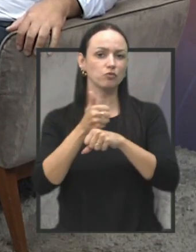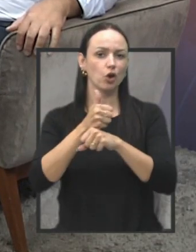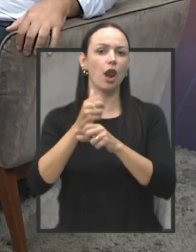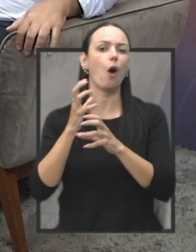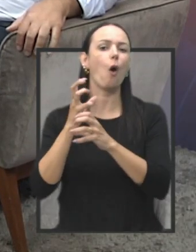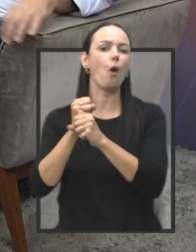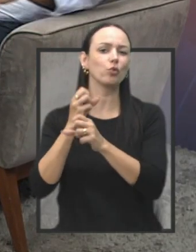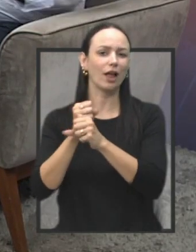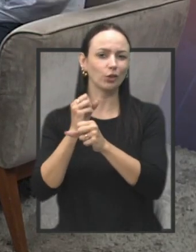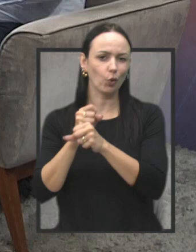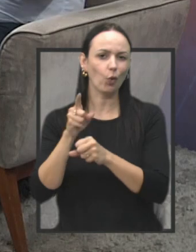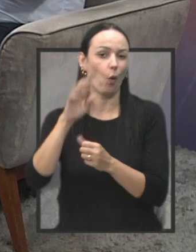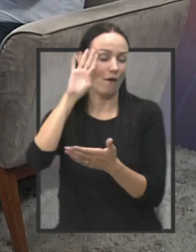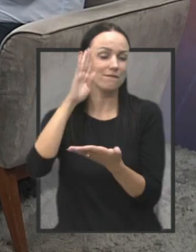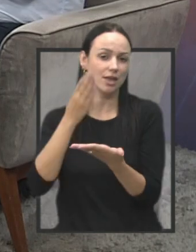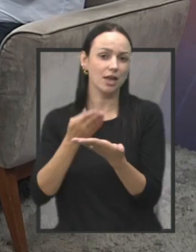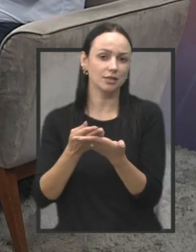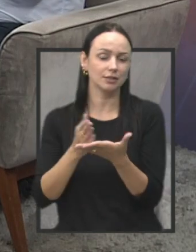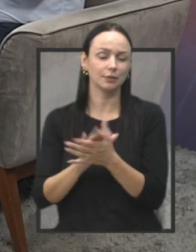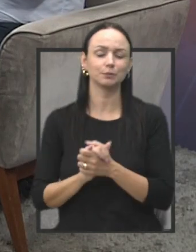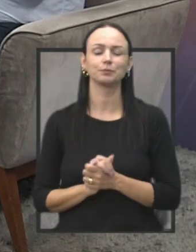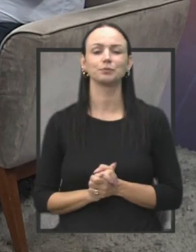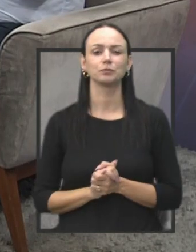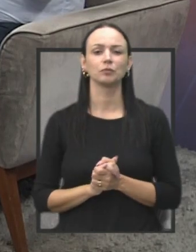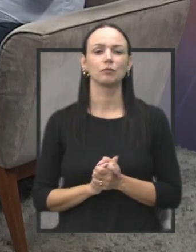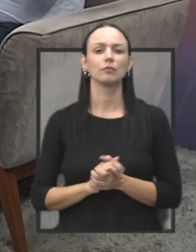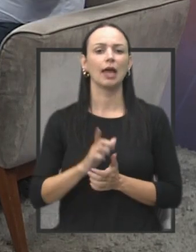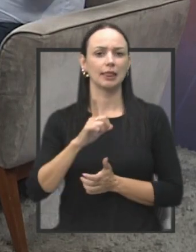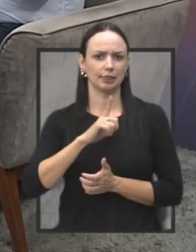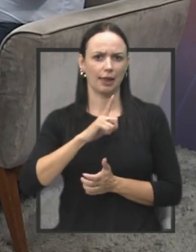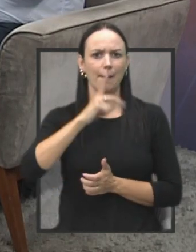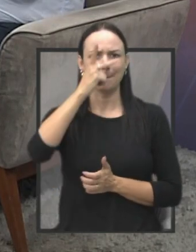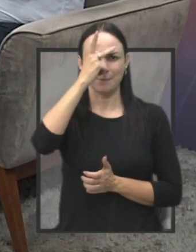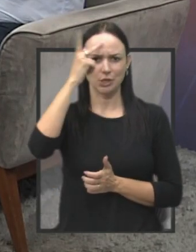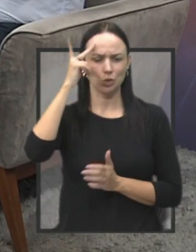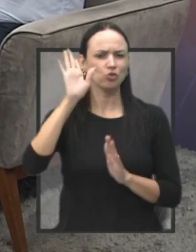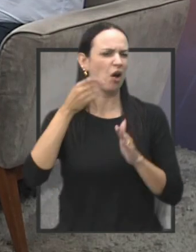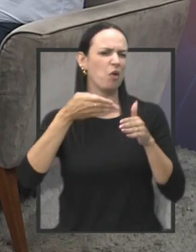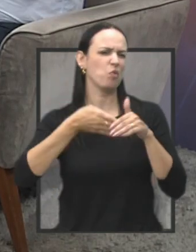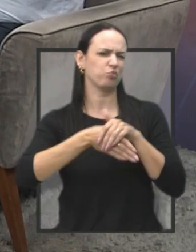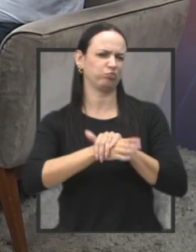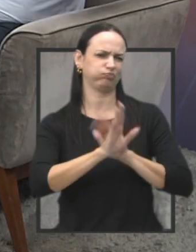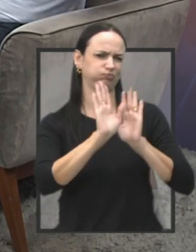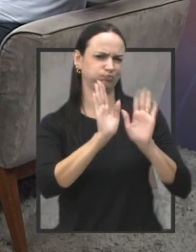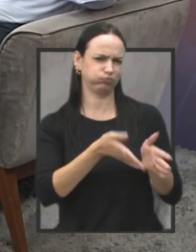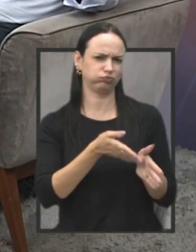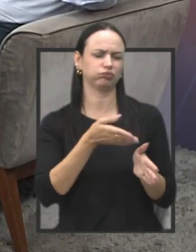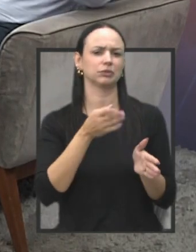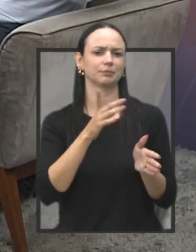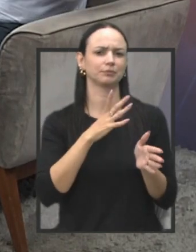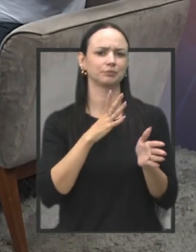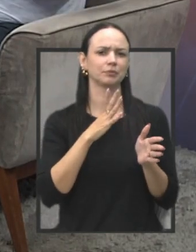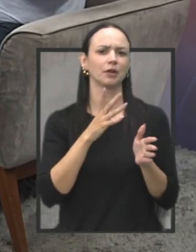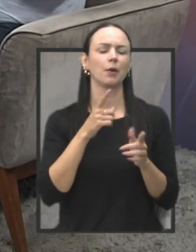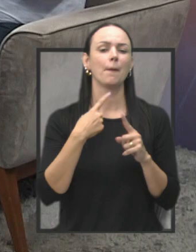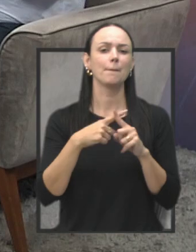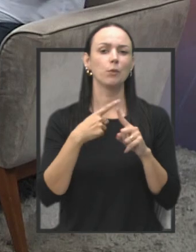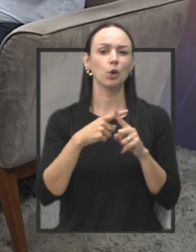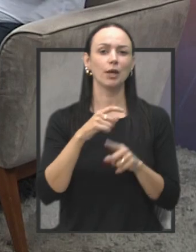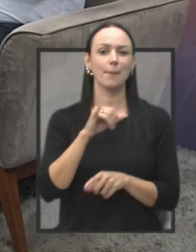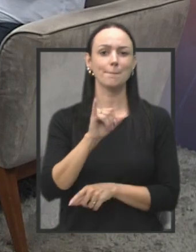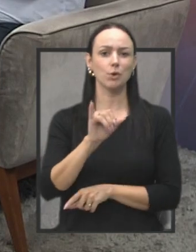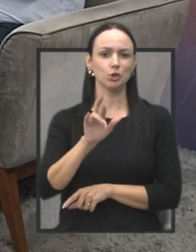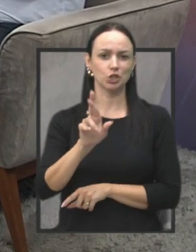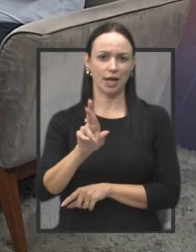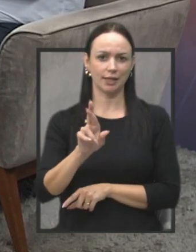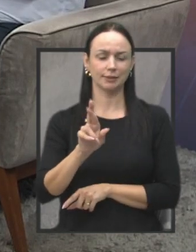essa declaração? Olha, tem as pessoas já acostumadas a fazer a entrega da declaração que durante o exercício, porque o imposto de renda,